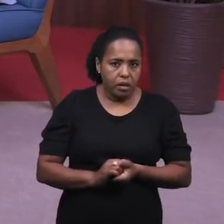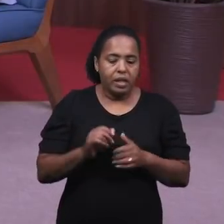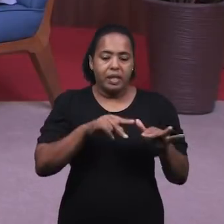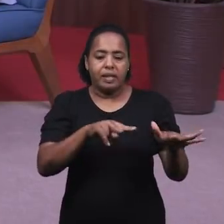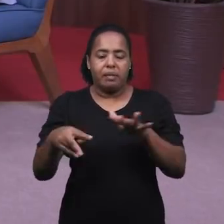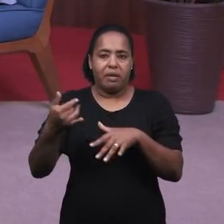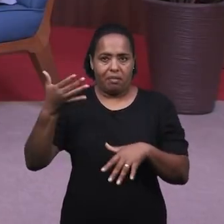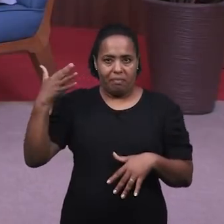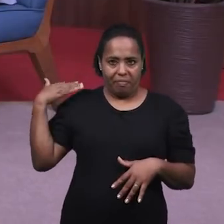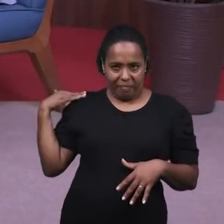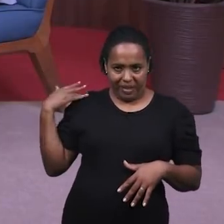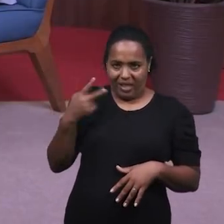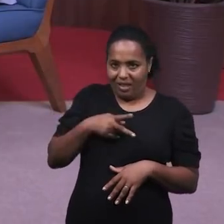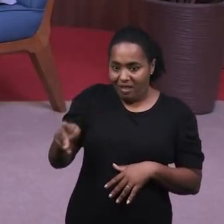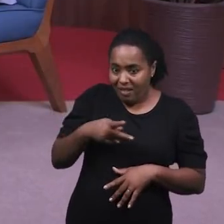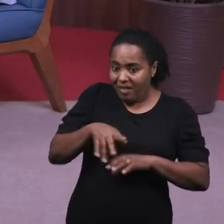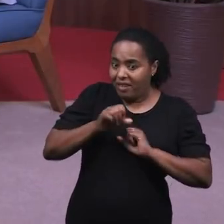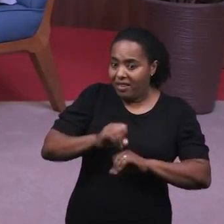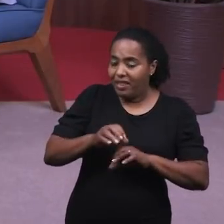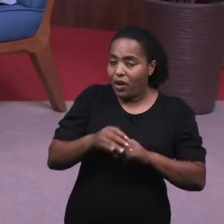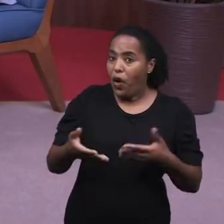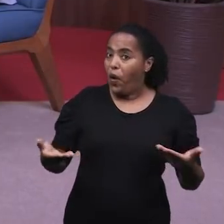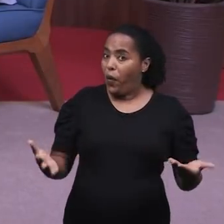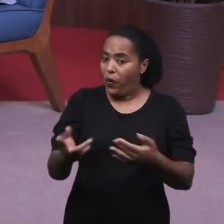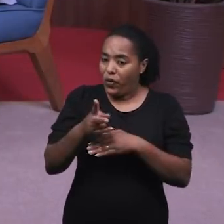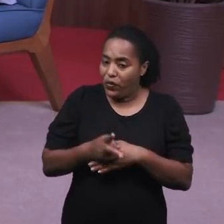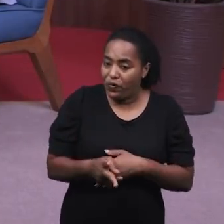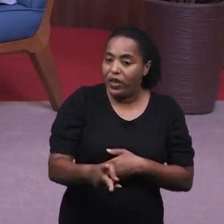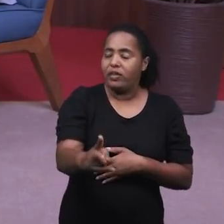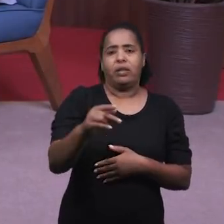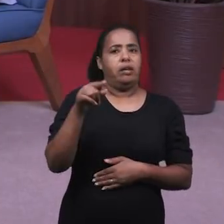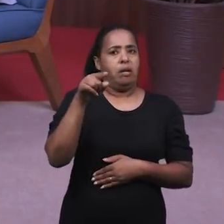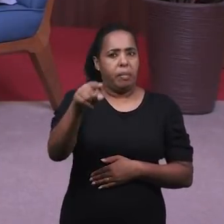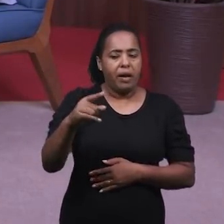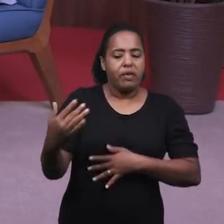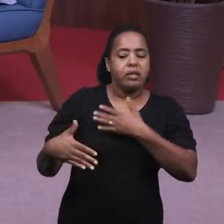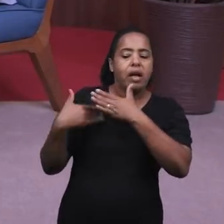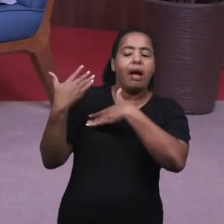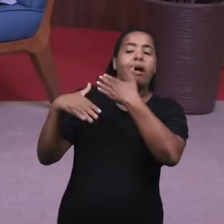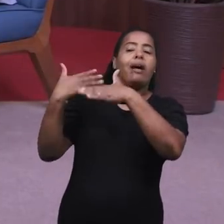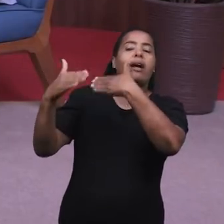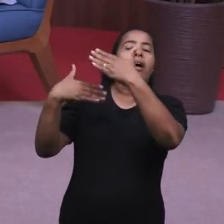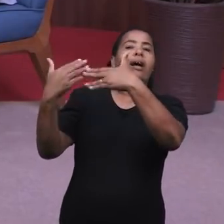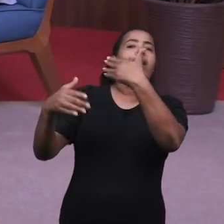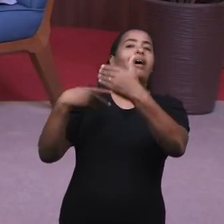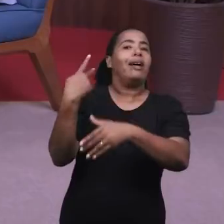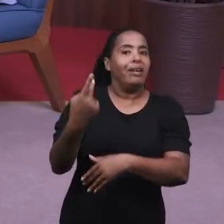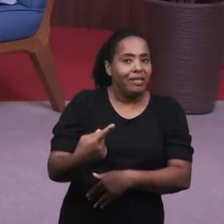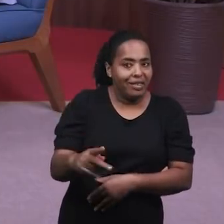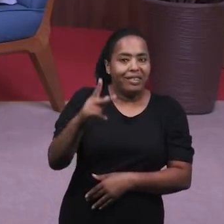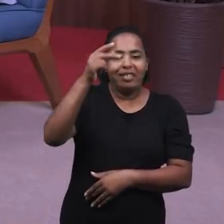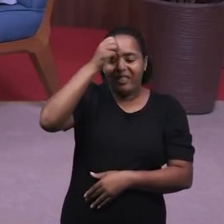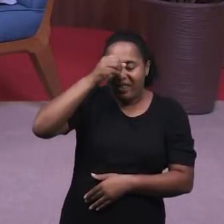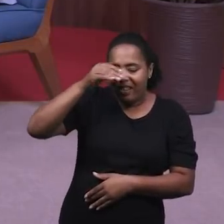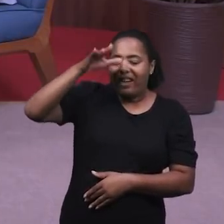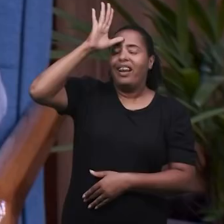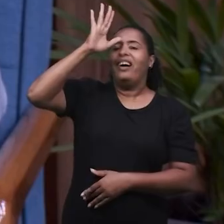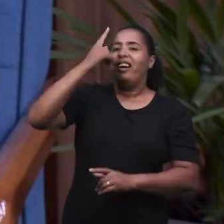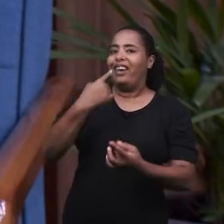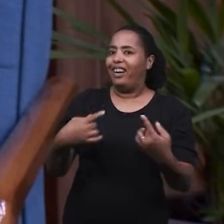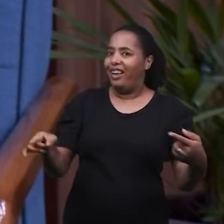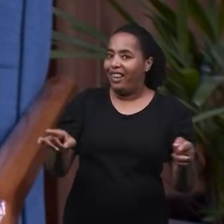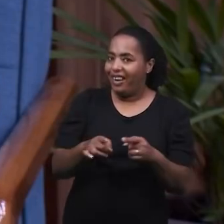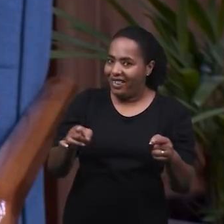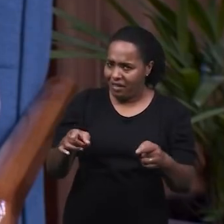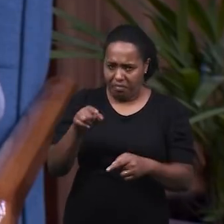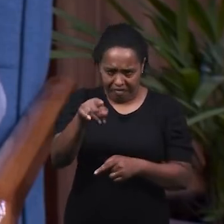começou a ensinar esse louvor e hoje ela vai continuar nele para você aperfeiçoar o seu conhecimento musical.